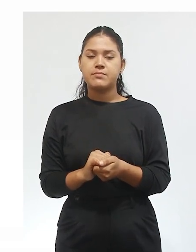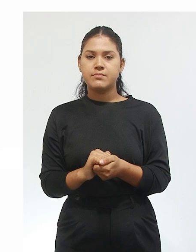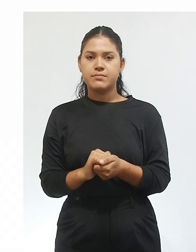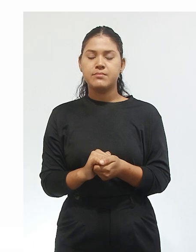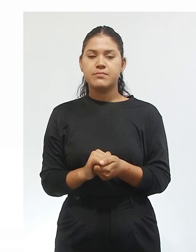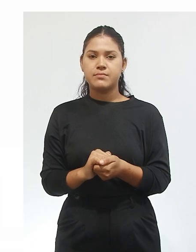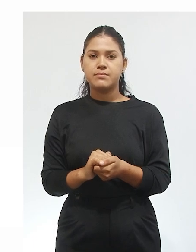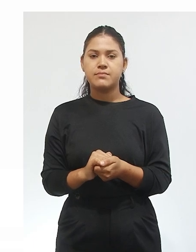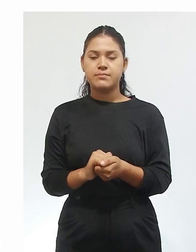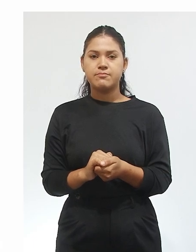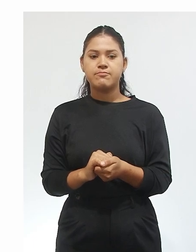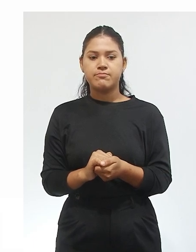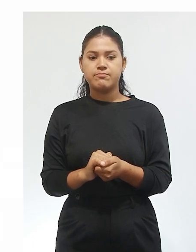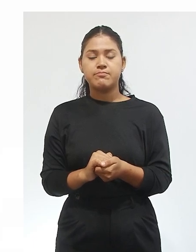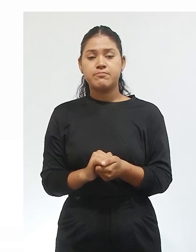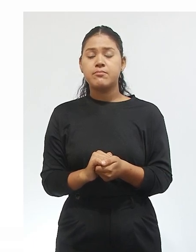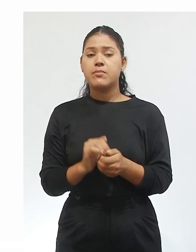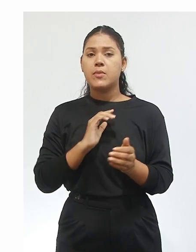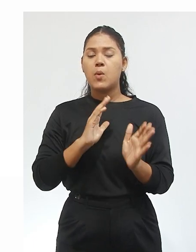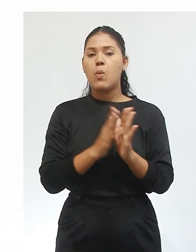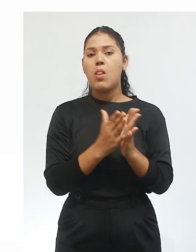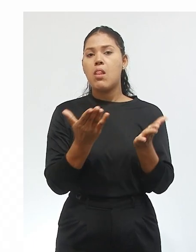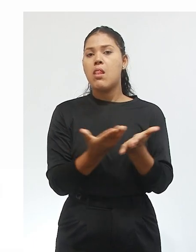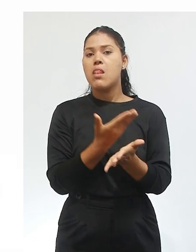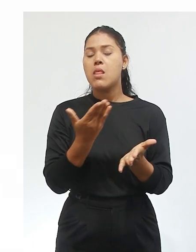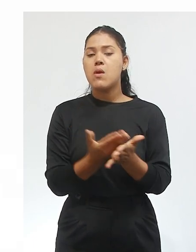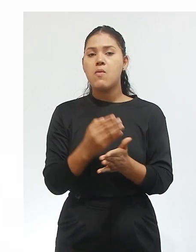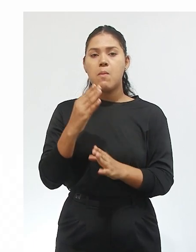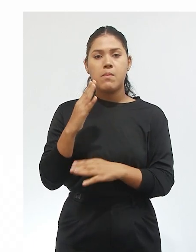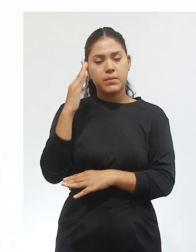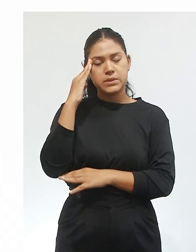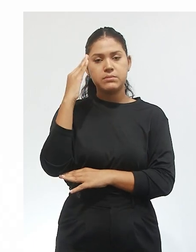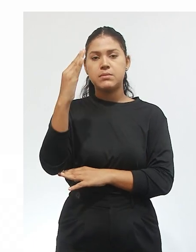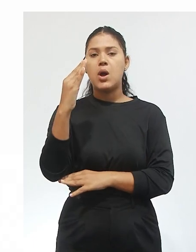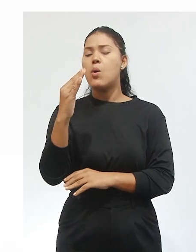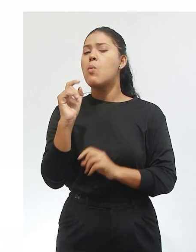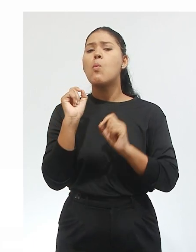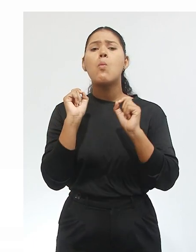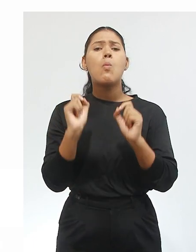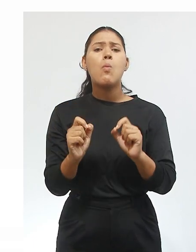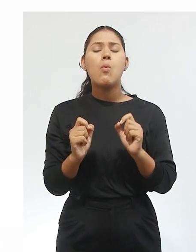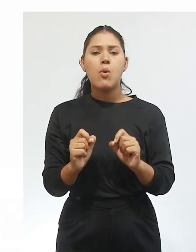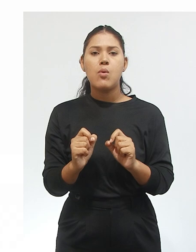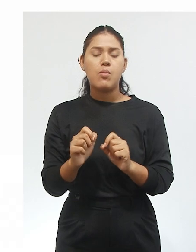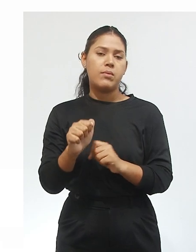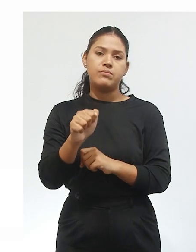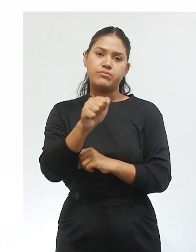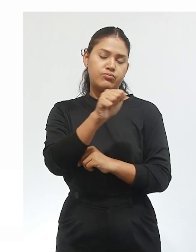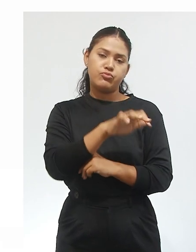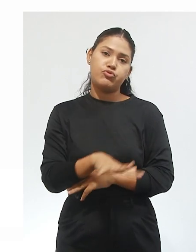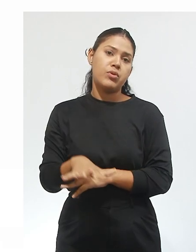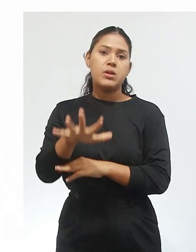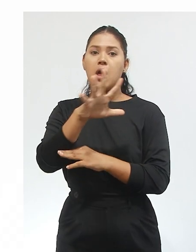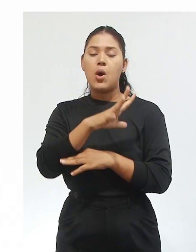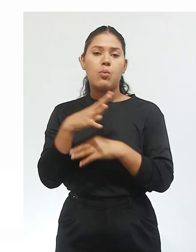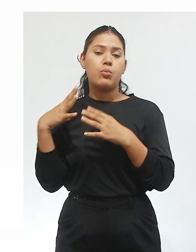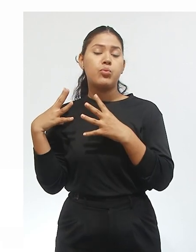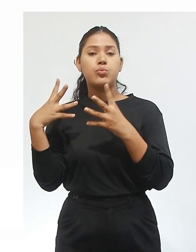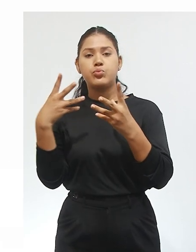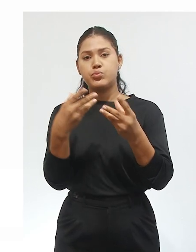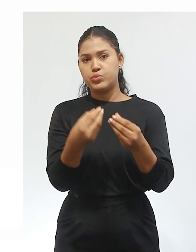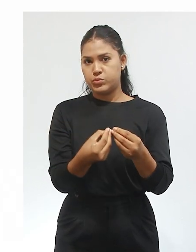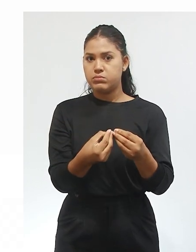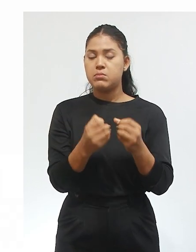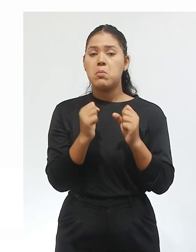livro aqui, que é considerado principal. O que seria esse principal? Ele é comum a